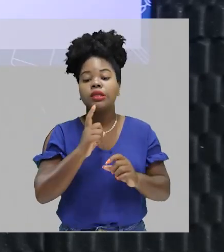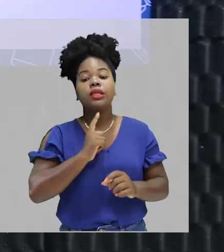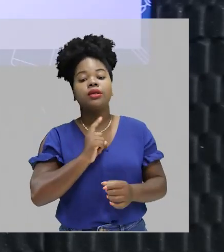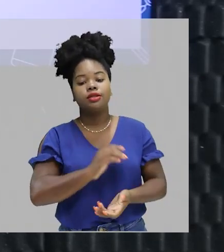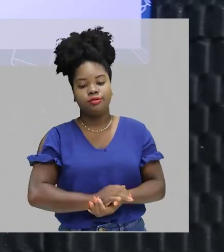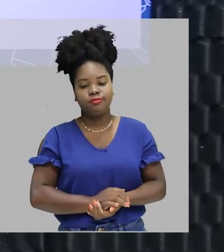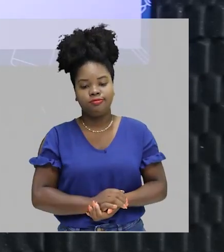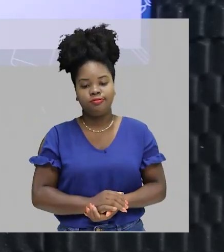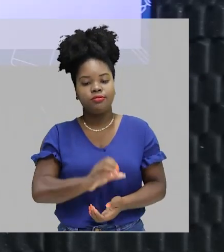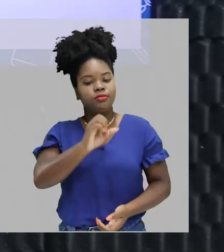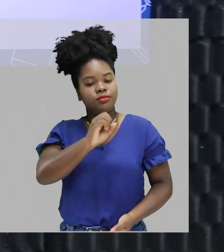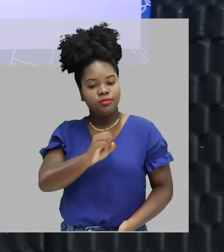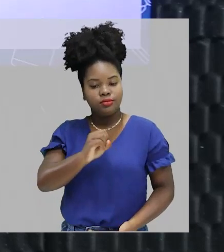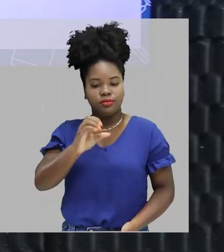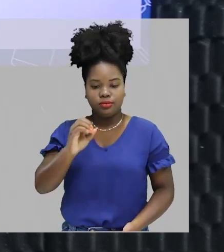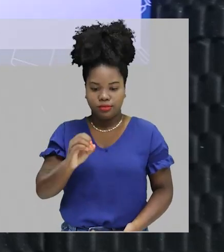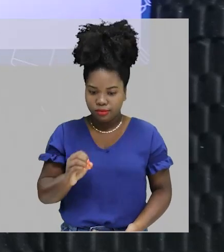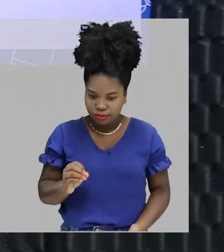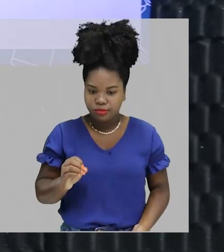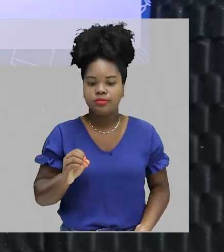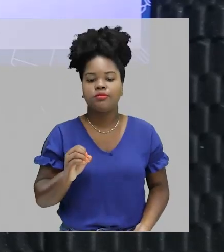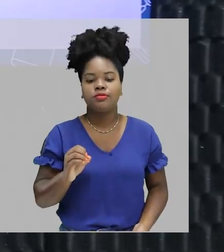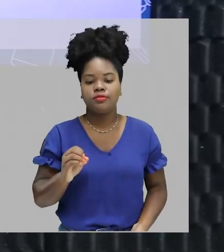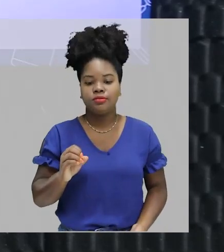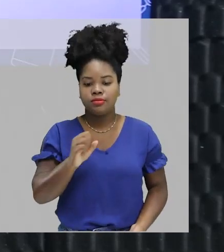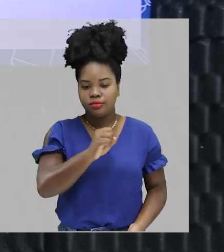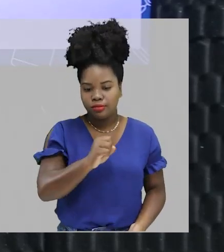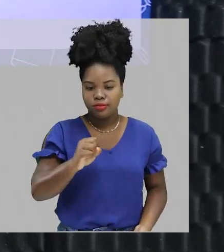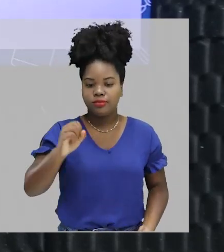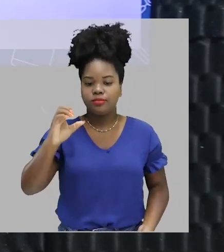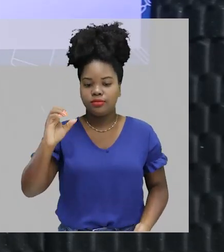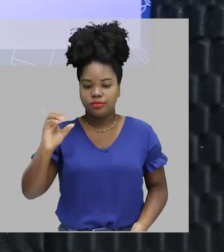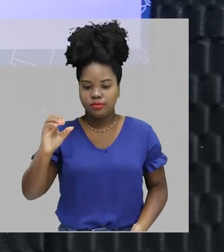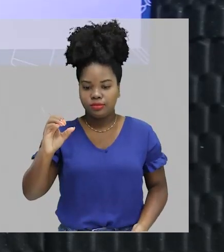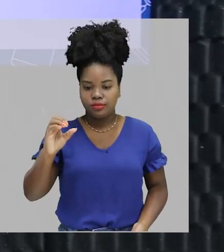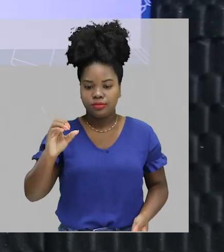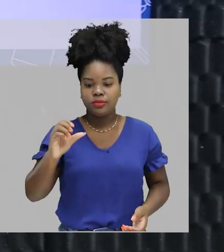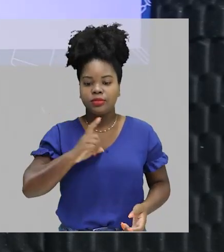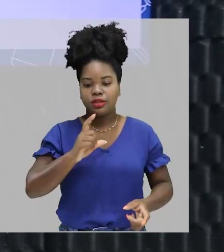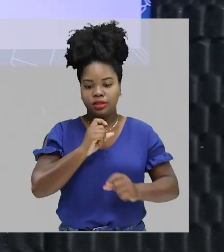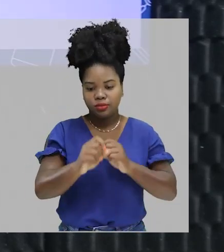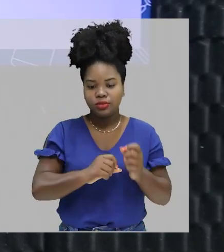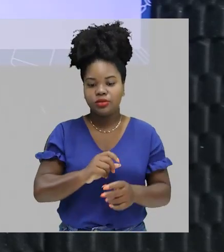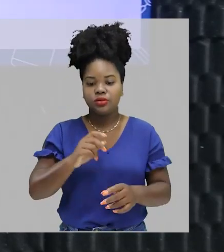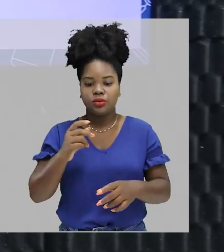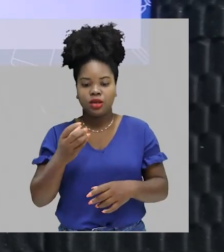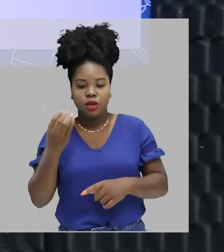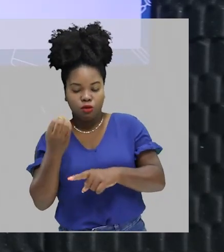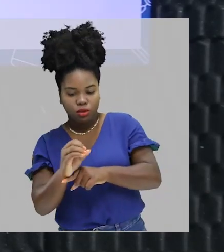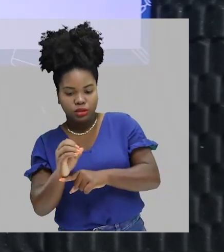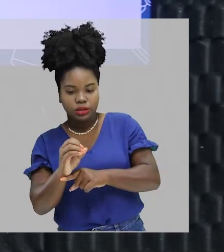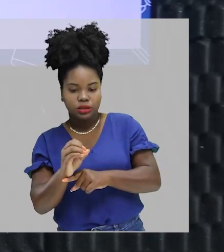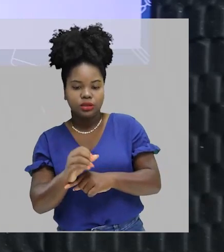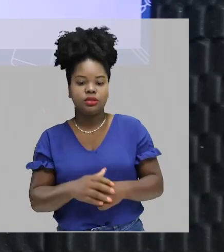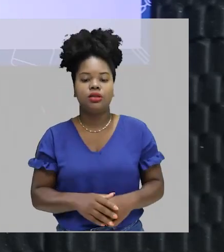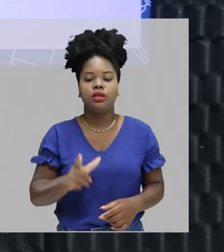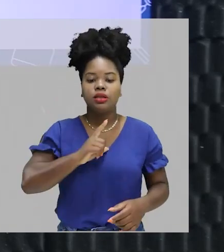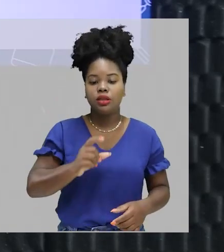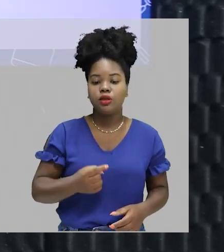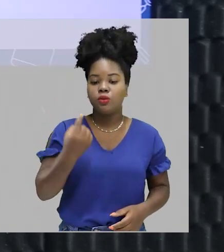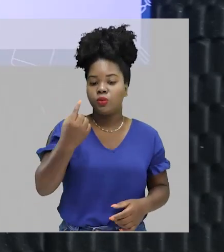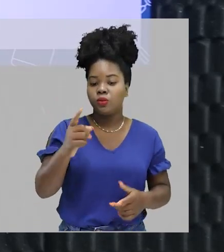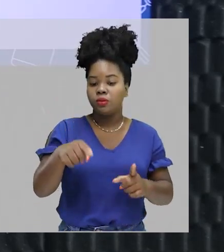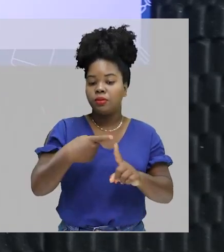Ó? O enxofre, o oxigênio, aí eu vou ter aqui, ó, 1 mais meio, 3